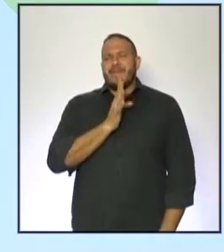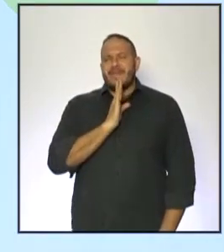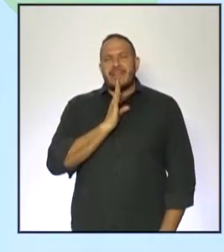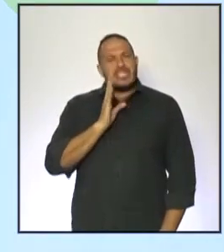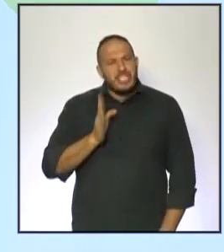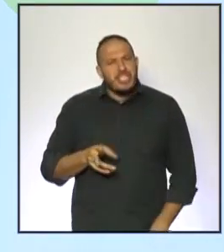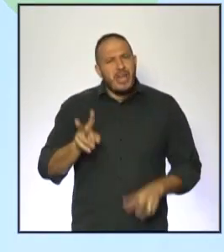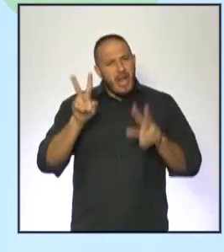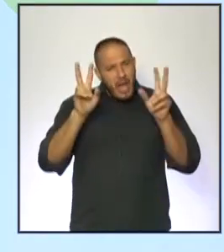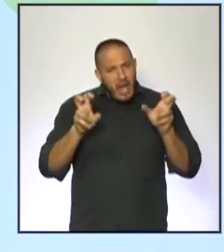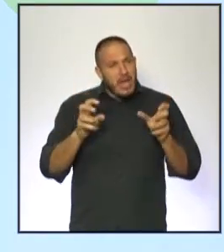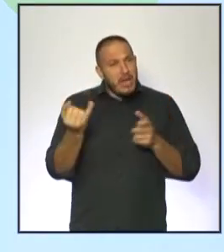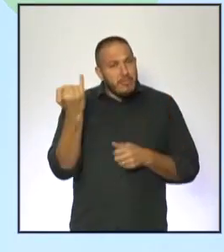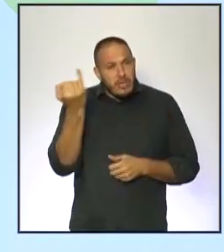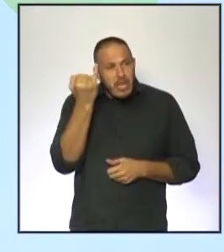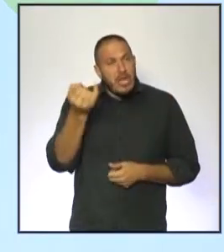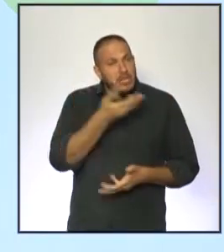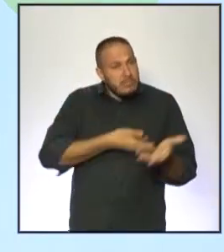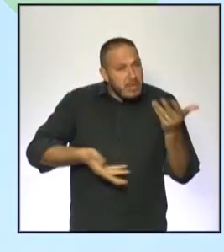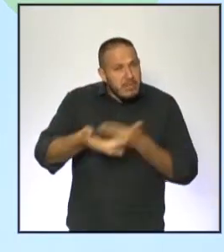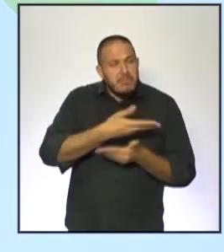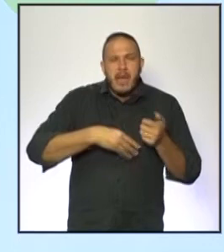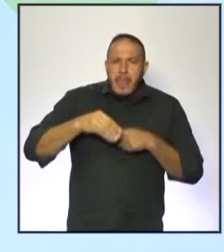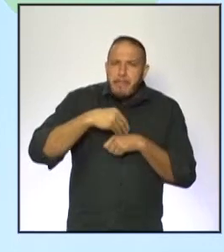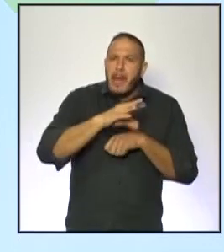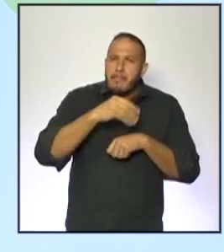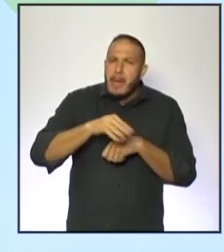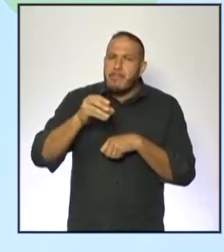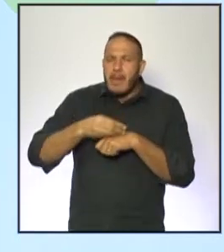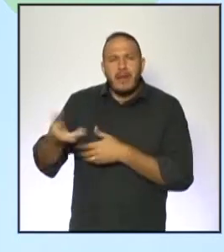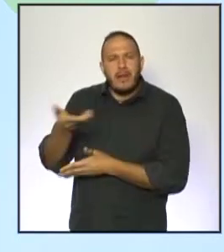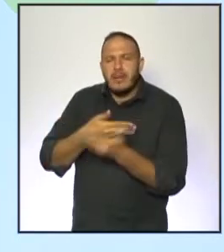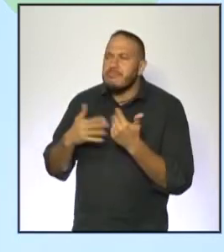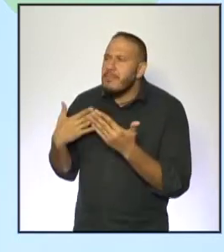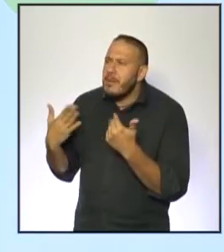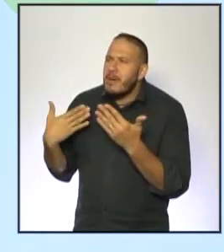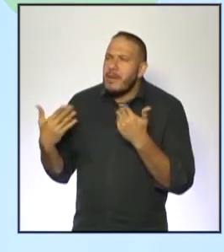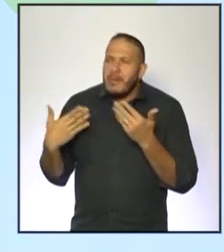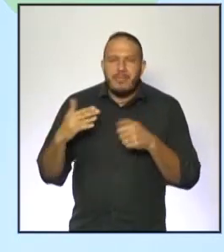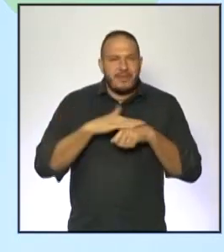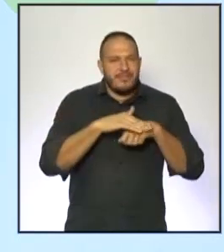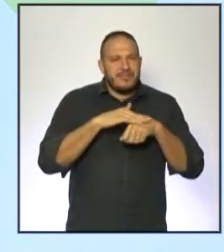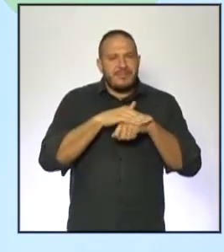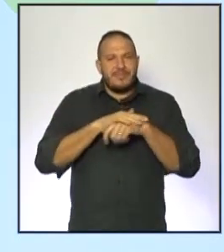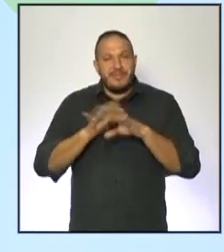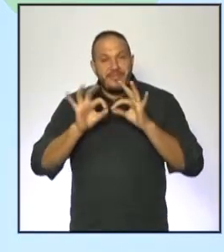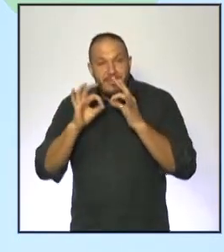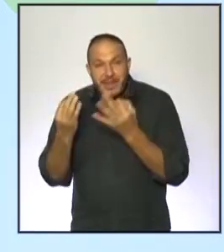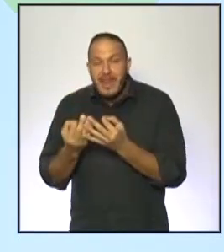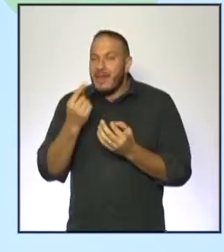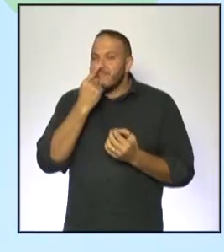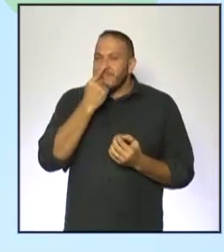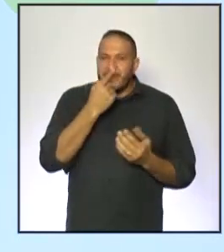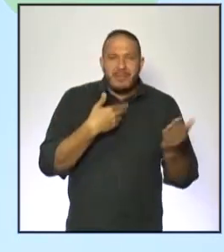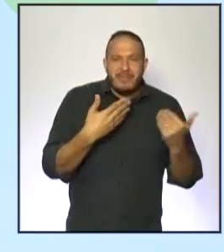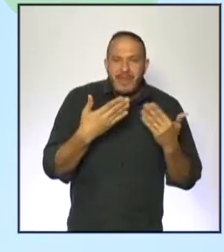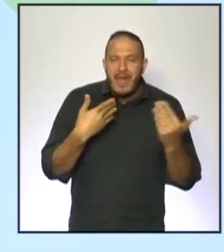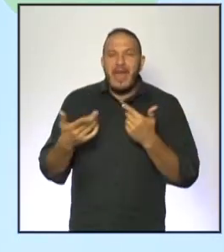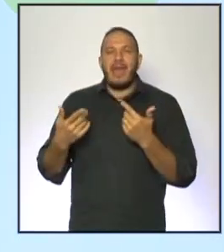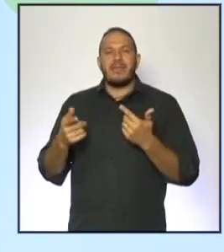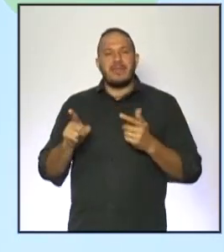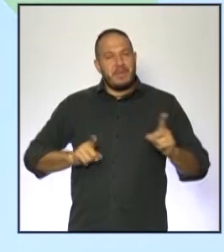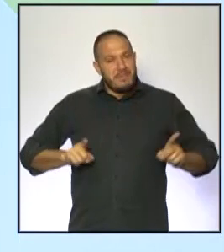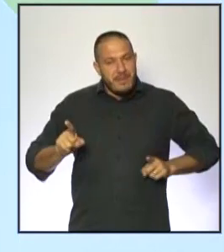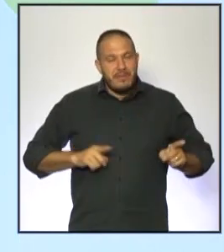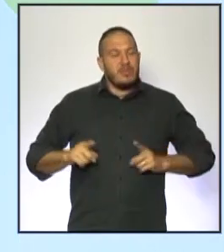multiplicador dessa informação. Converse com seus parentes, converse com seu pai, com seu familiar mais próximo, com seu primo.